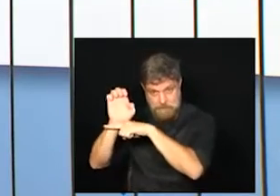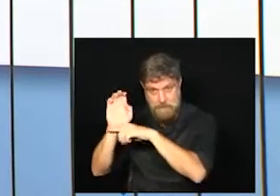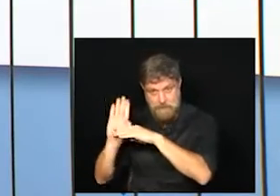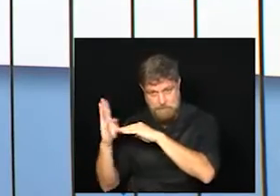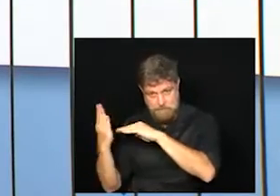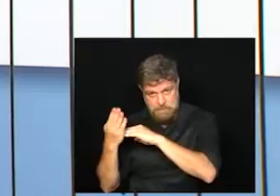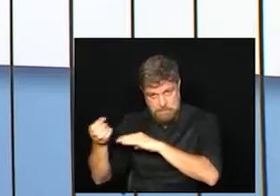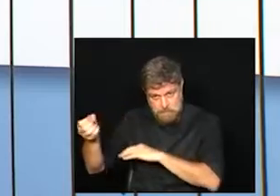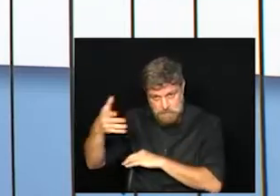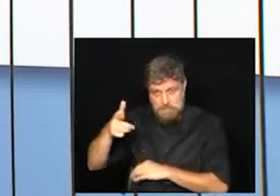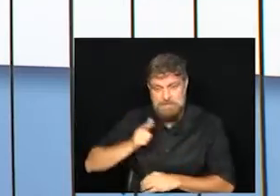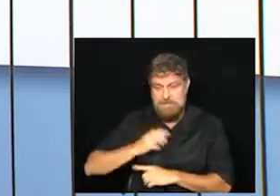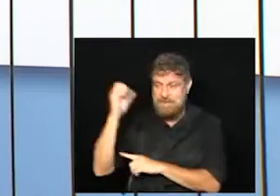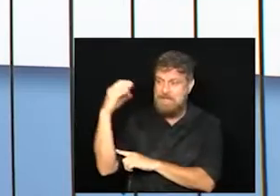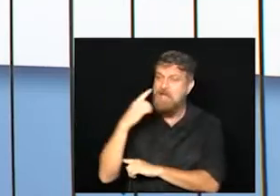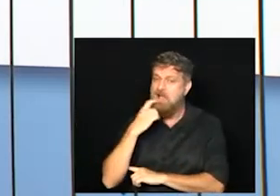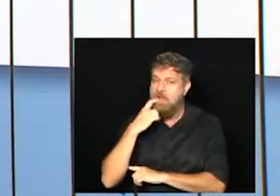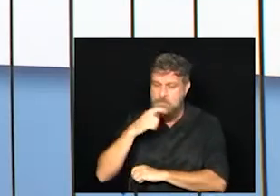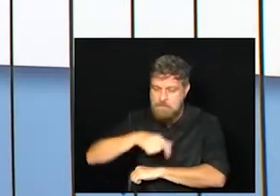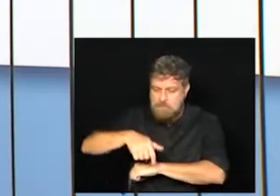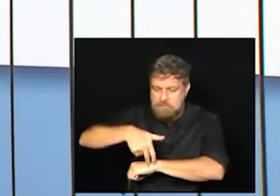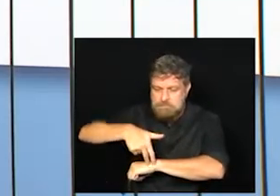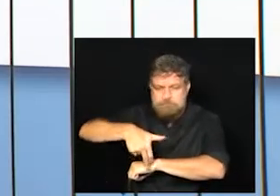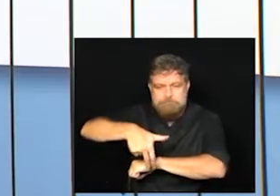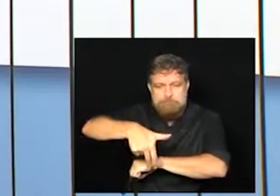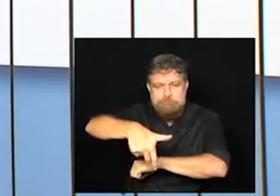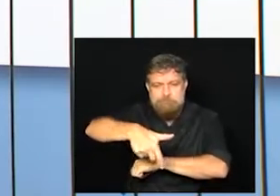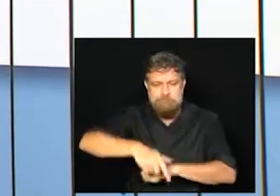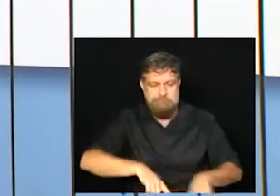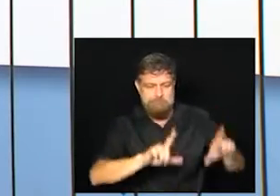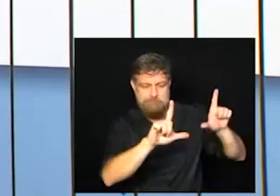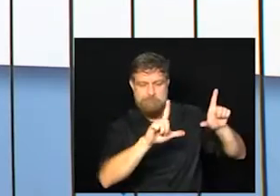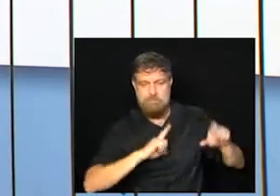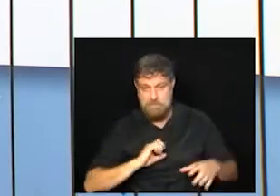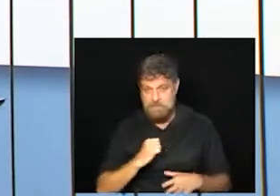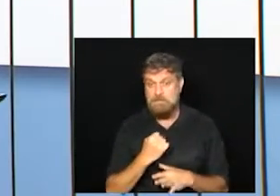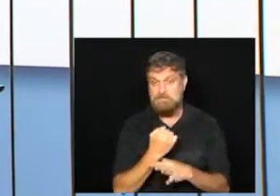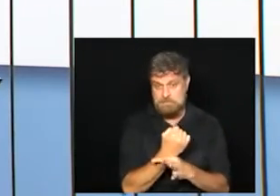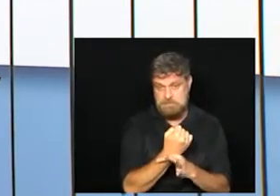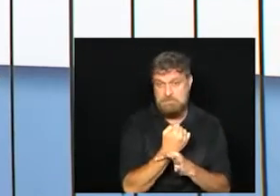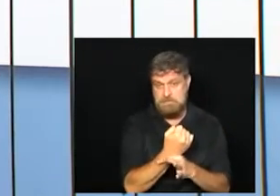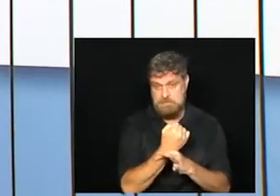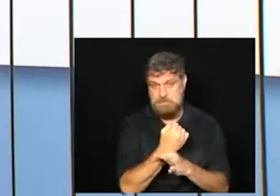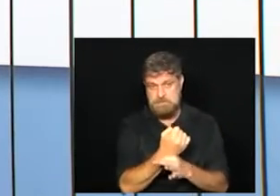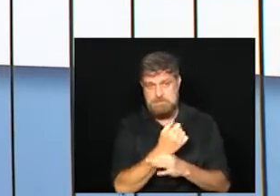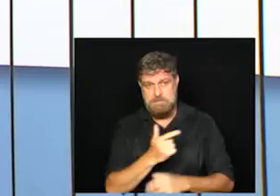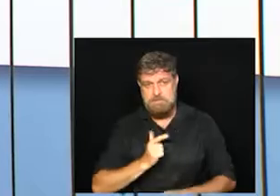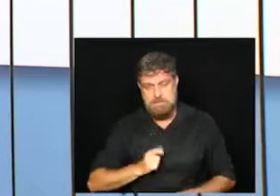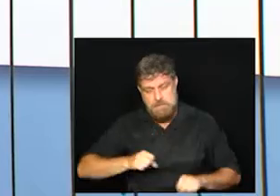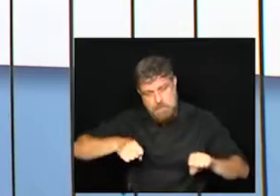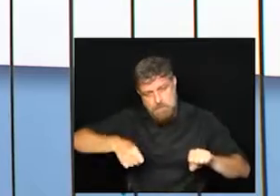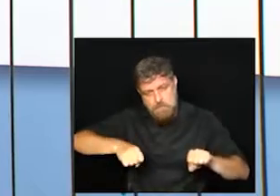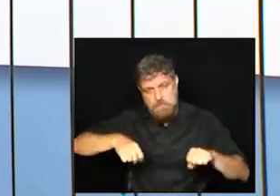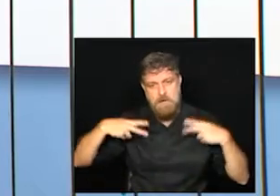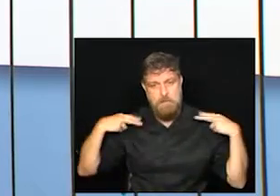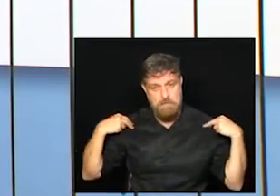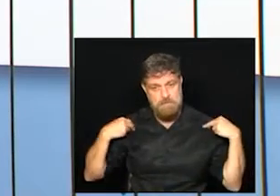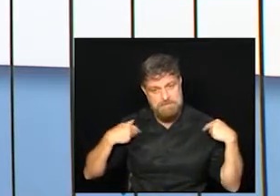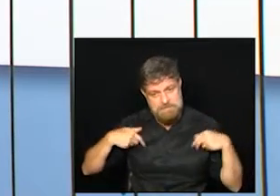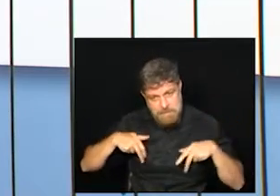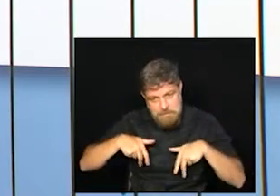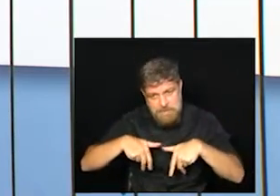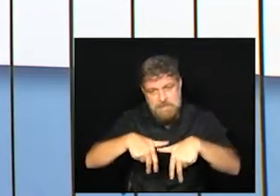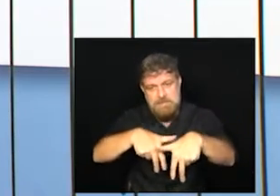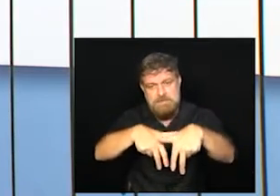vai ganhar semáforos e uma nova sinalização para garantir a segurança de motoristas e